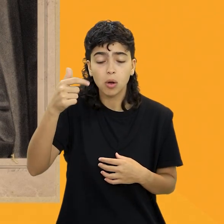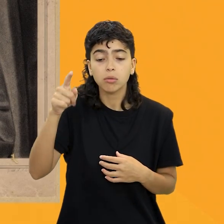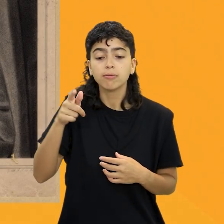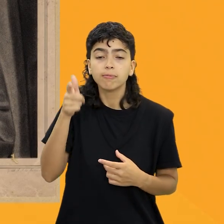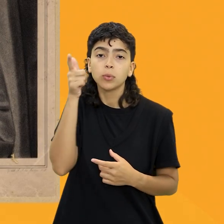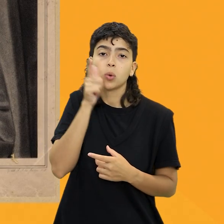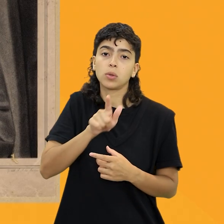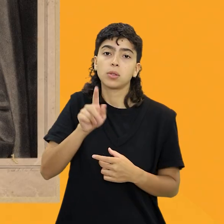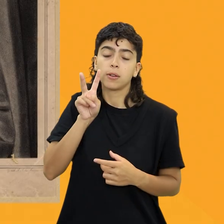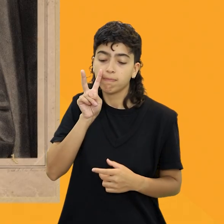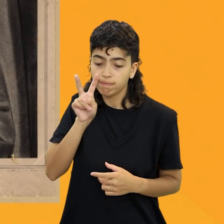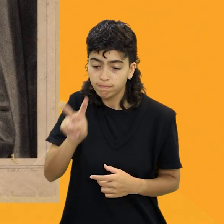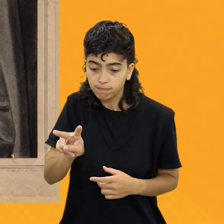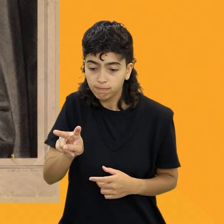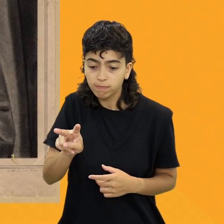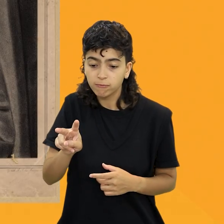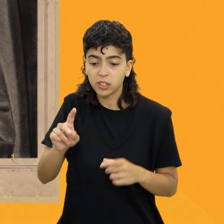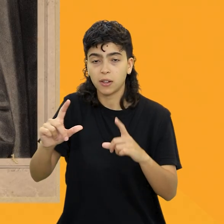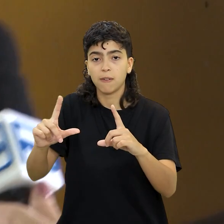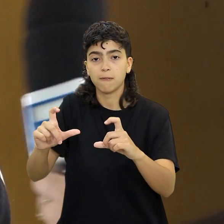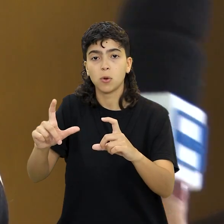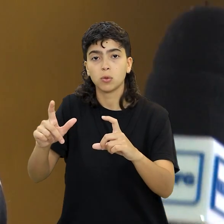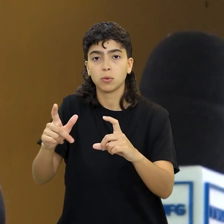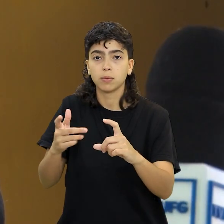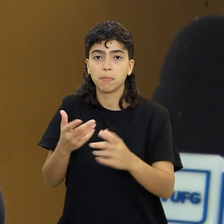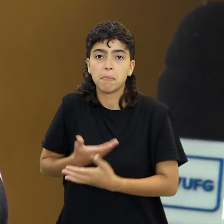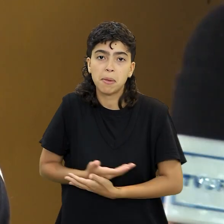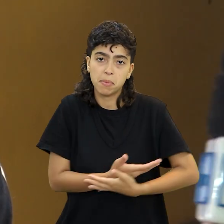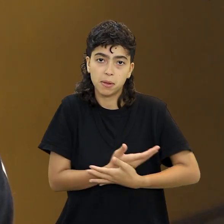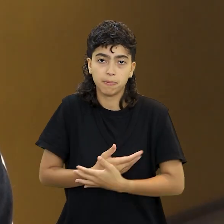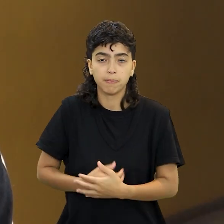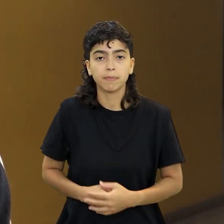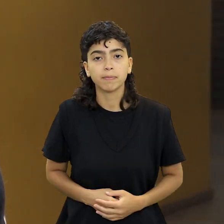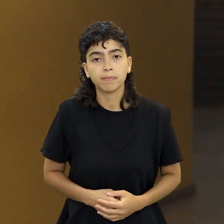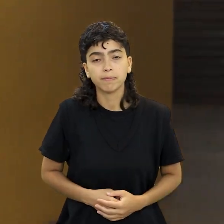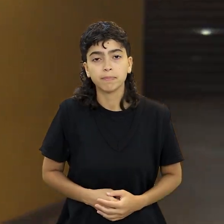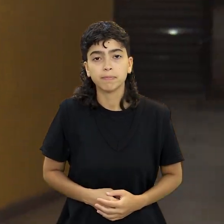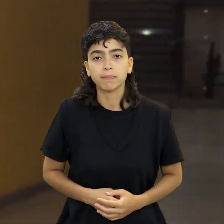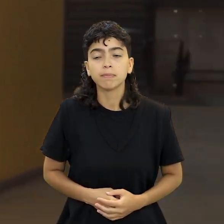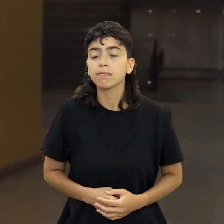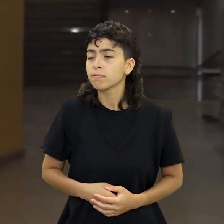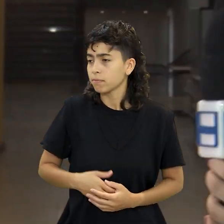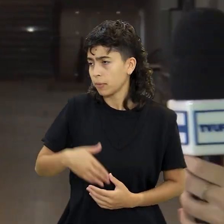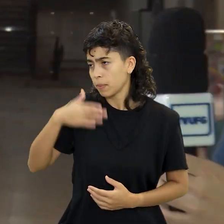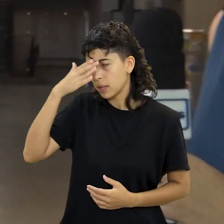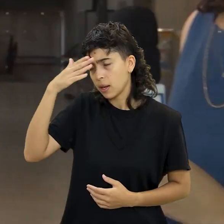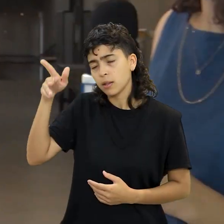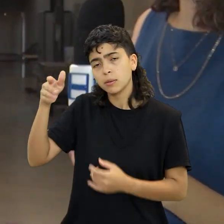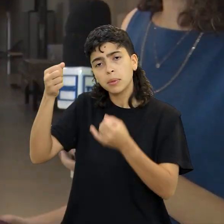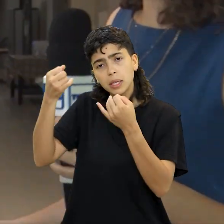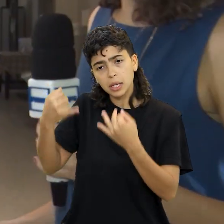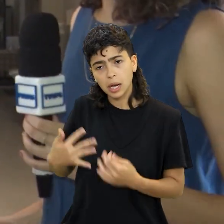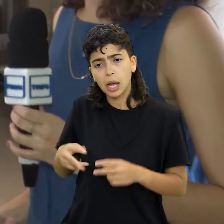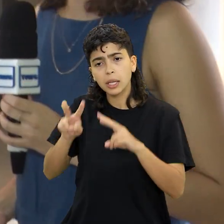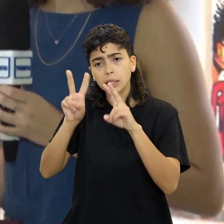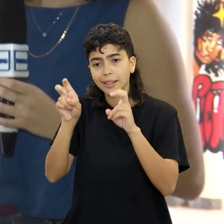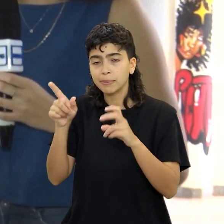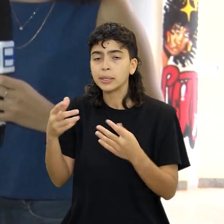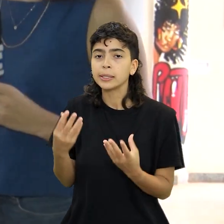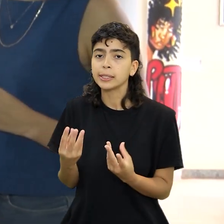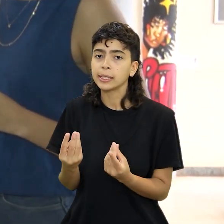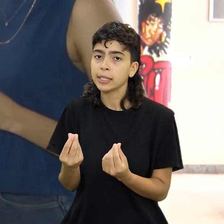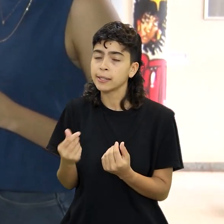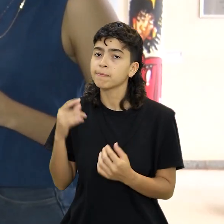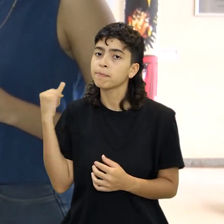que ela tem essa memória. Muito obrigada, Marina, por compartilhar um pouquinho sobre a sua pesquisa, esse tema tão sensível